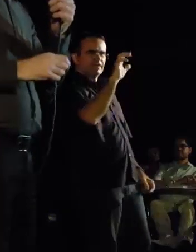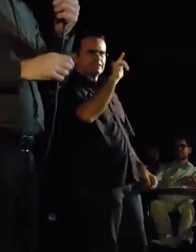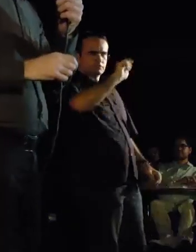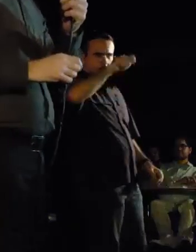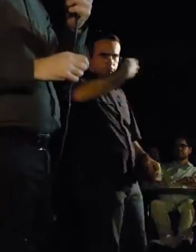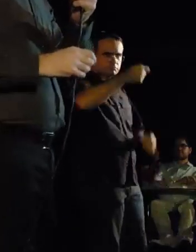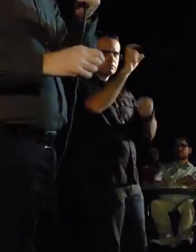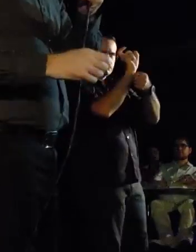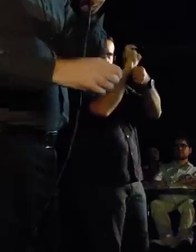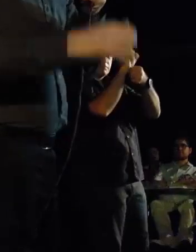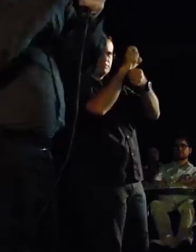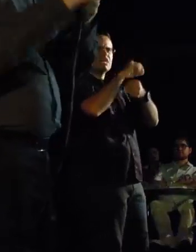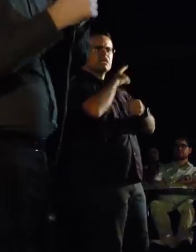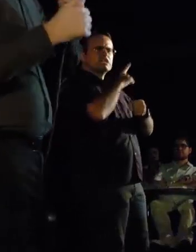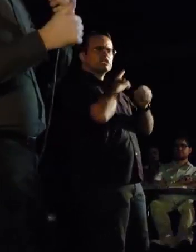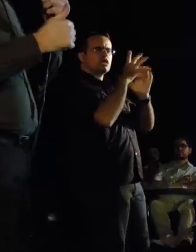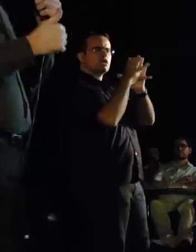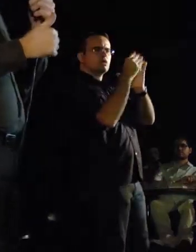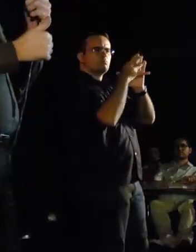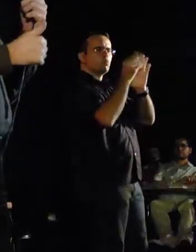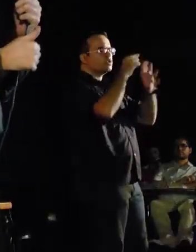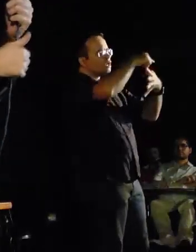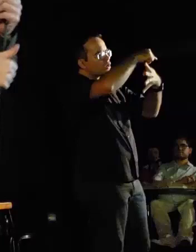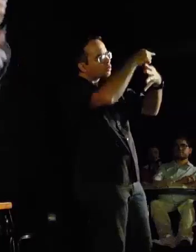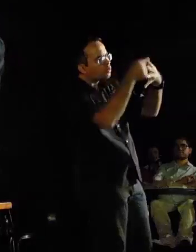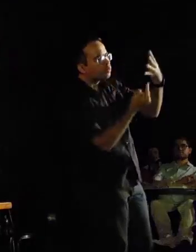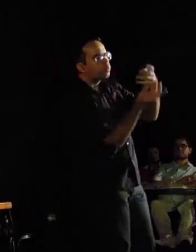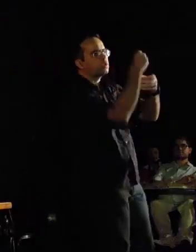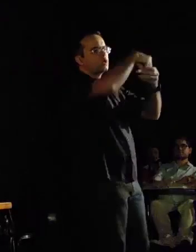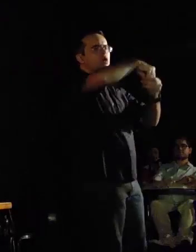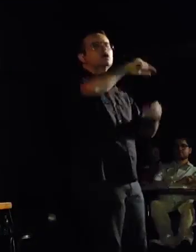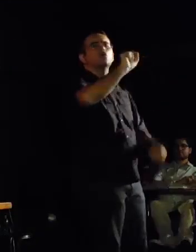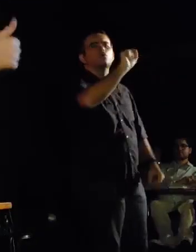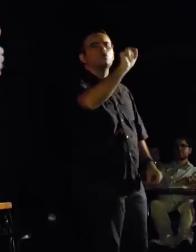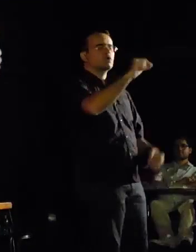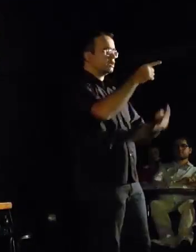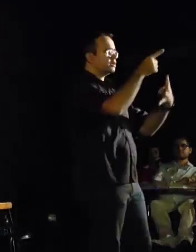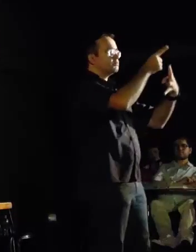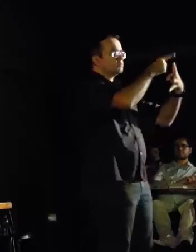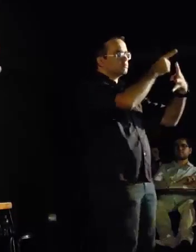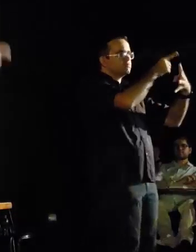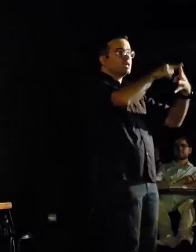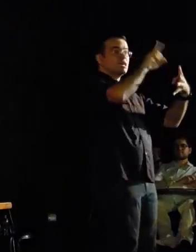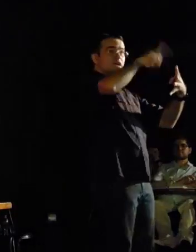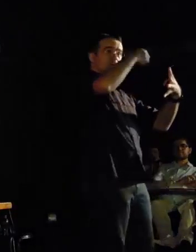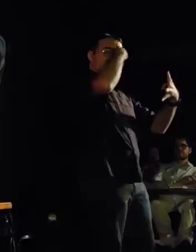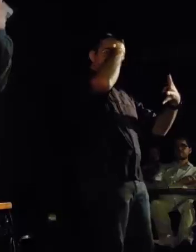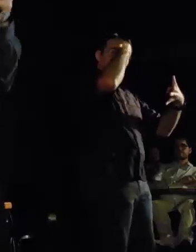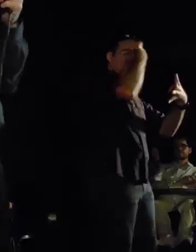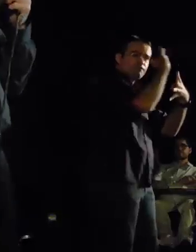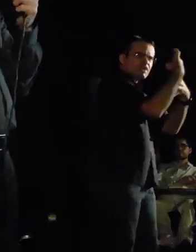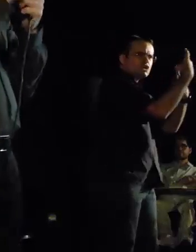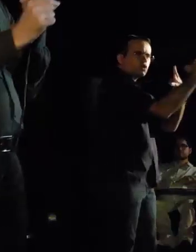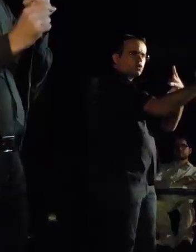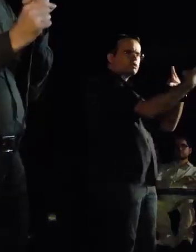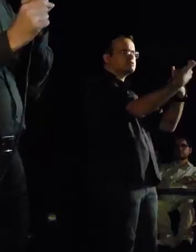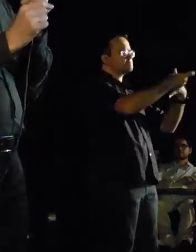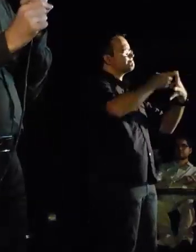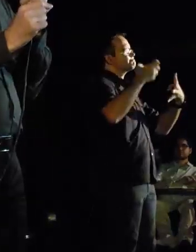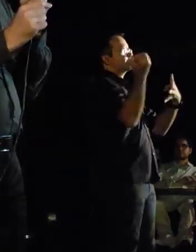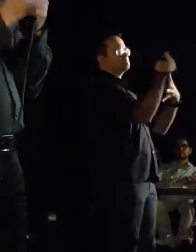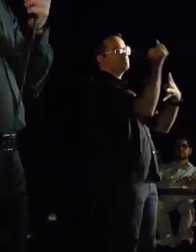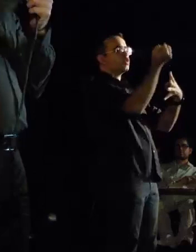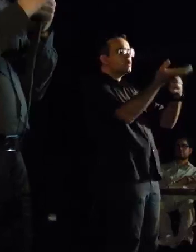fundamentais. A primeira das características é o culto à violência como elemento